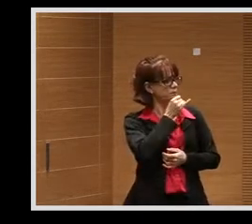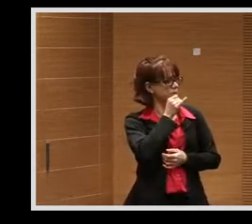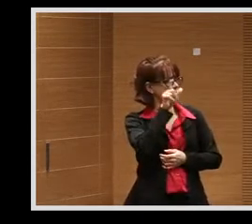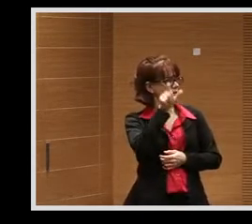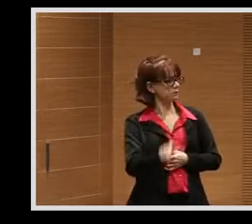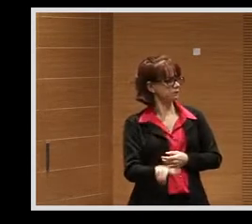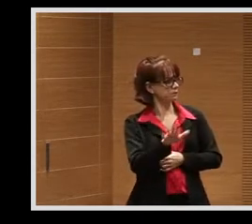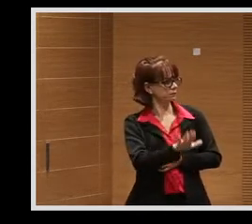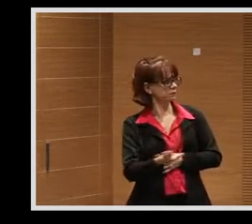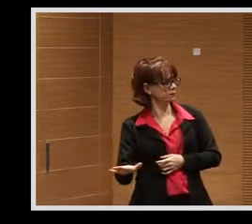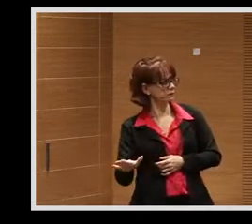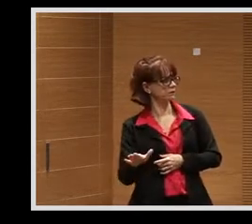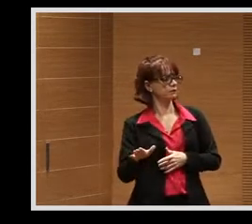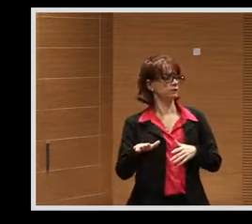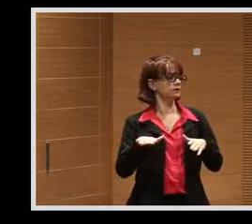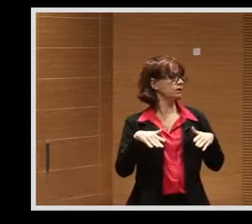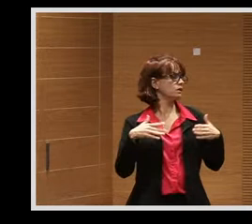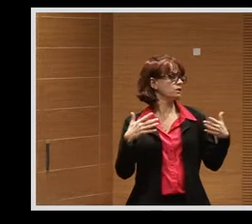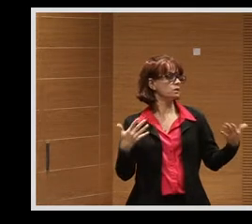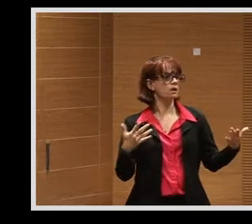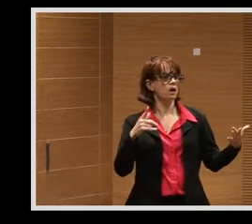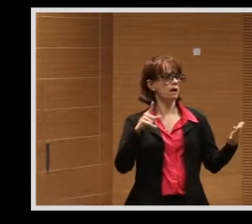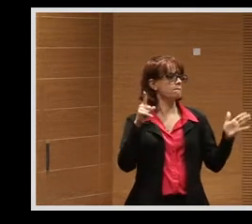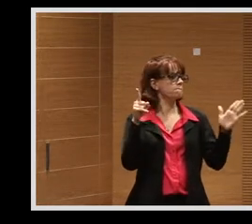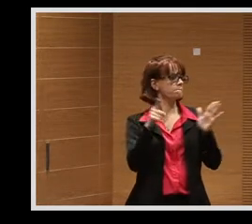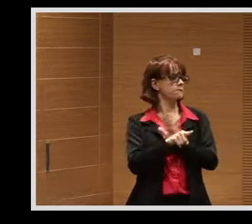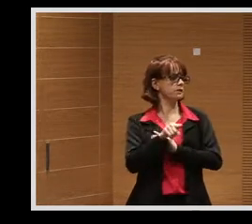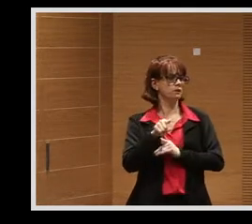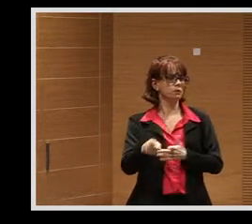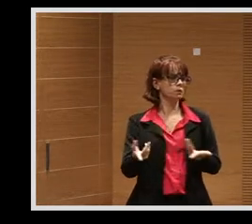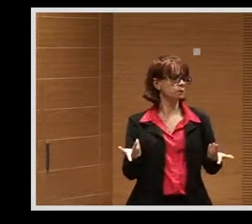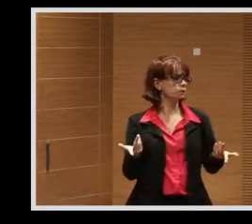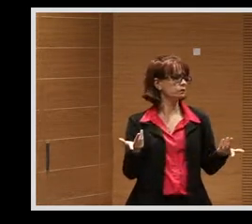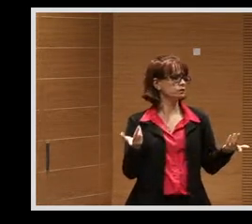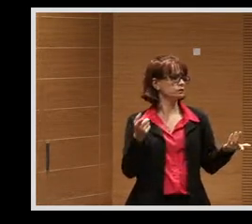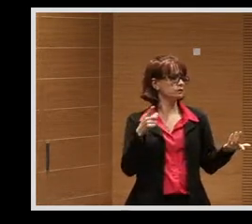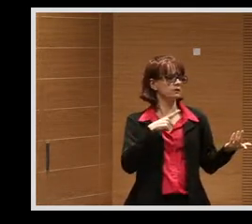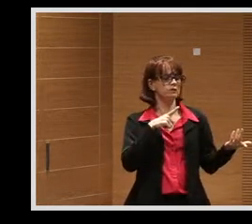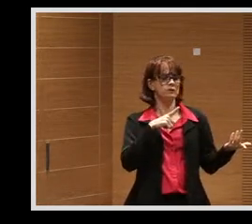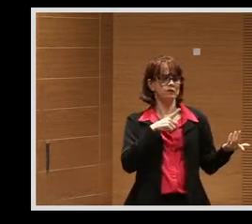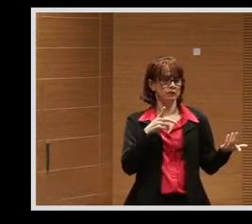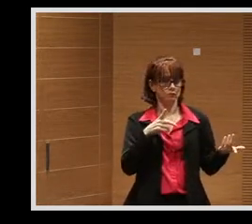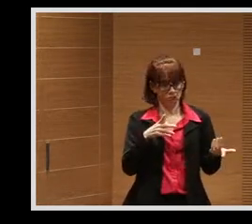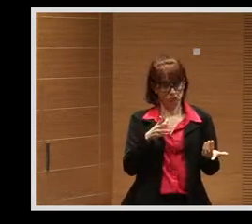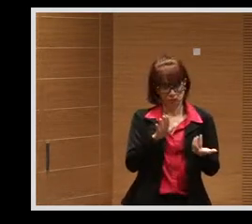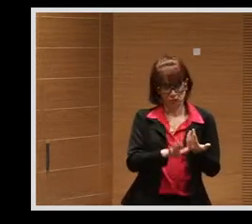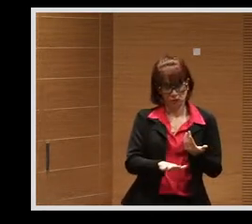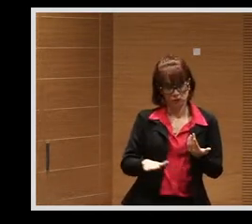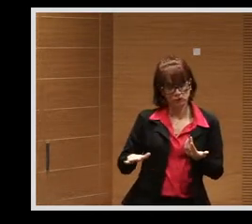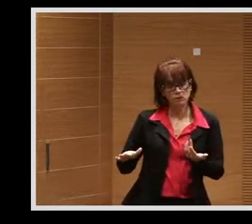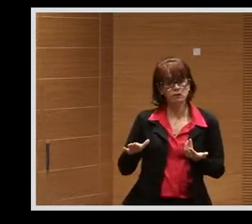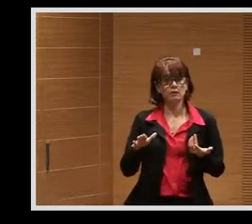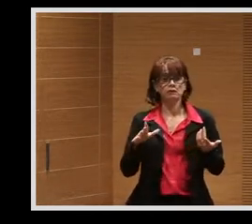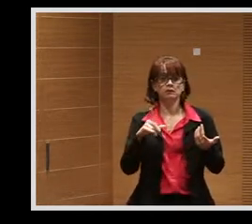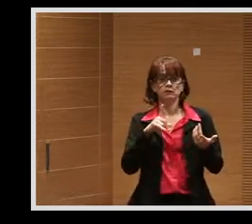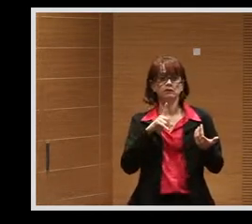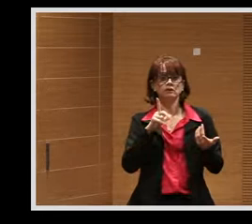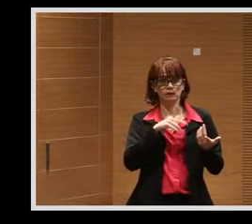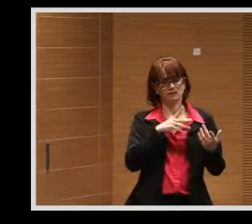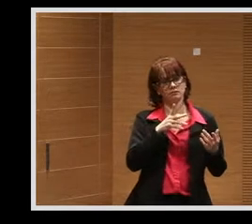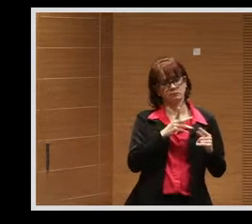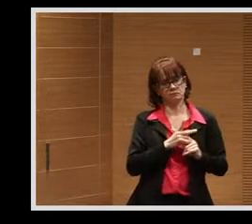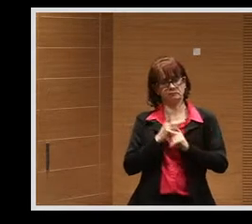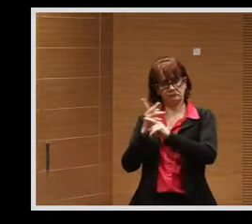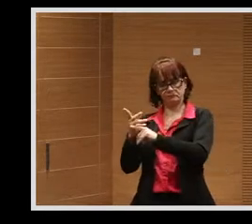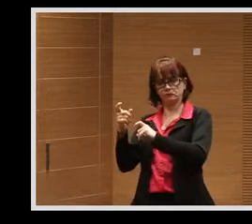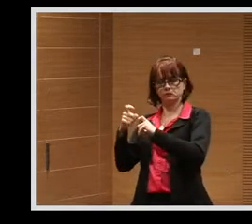Né, a pesquisa, eu rastreei nos encaminhamentos crianças, né, rastreei a situação de crianças que foram encaminhadas,